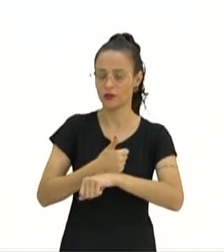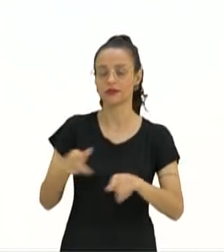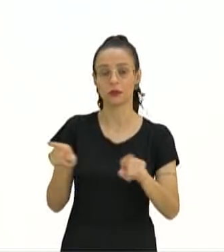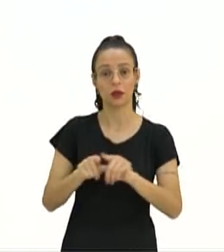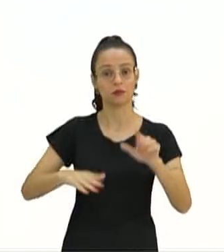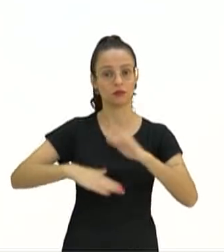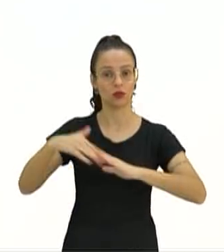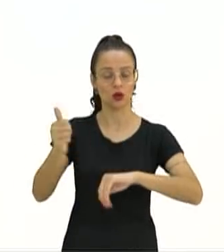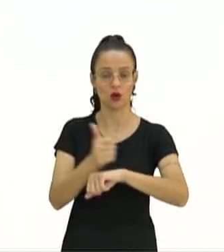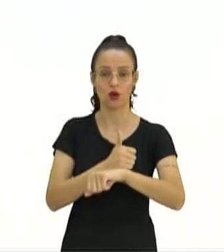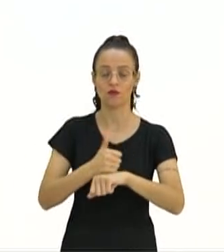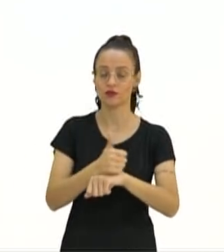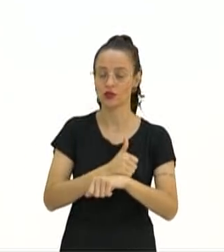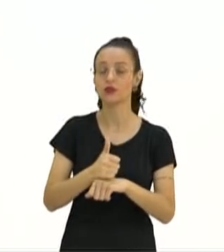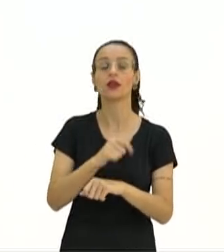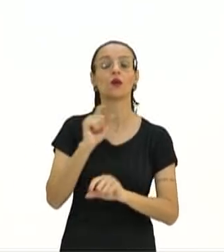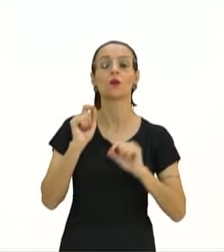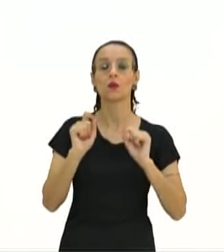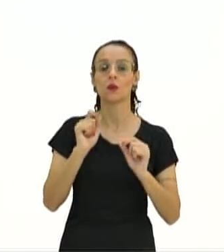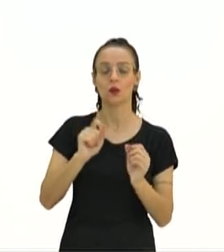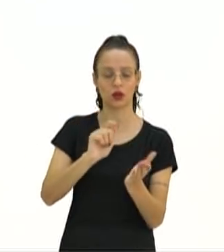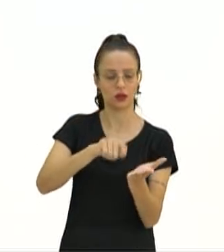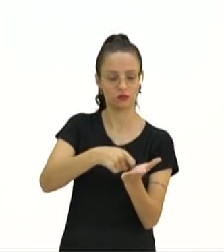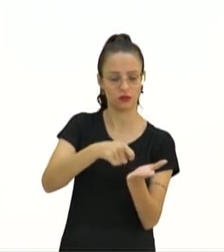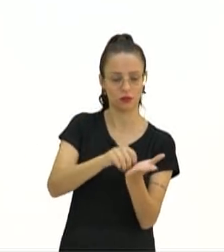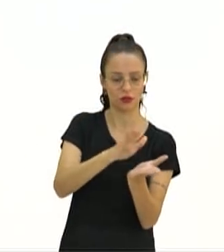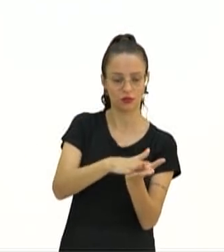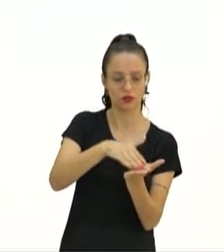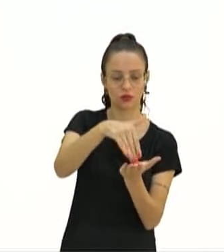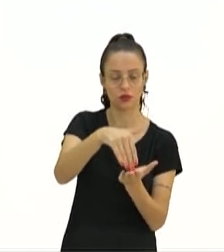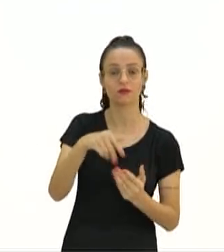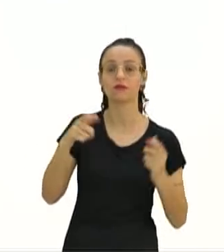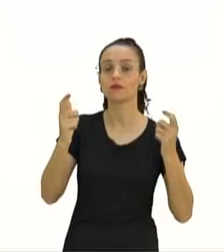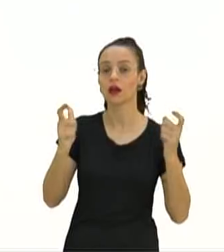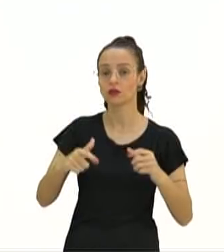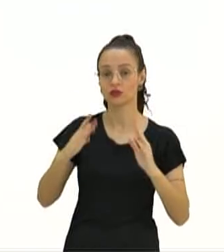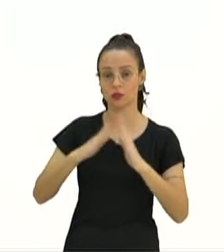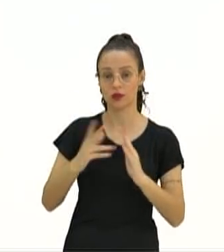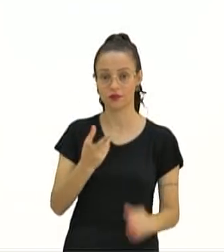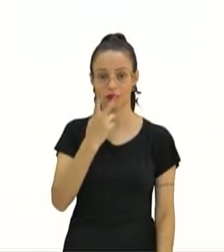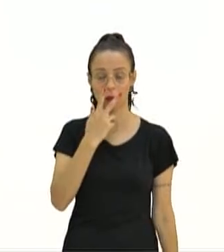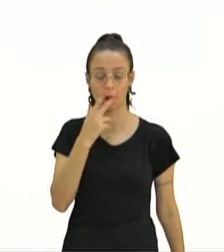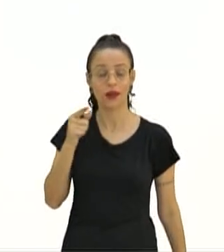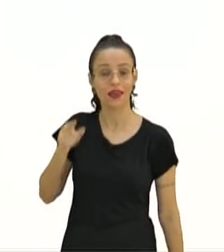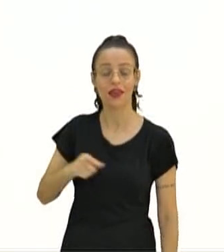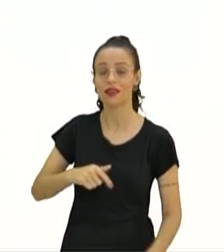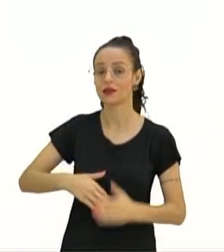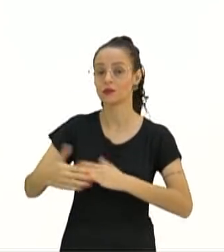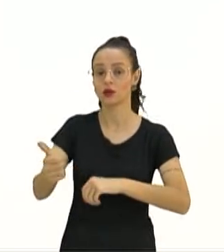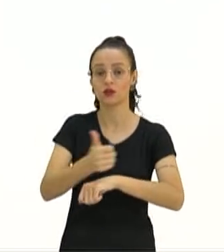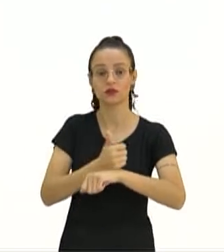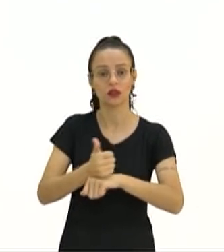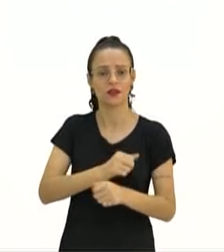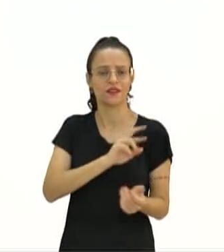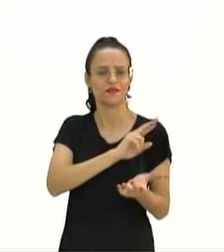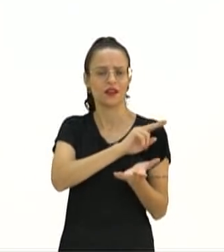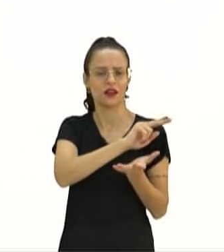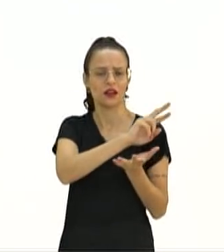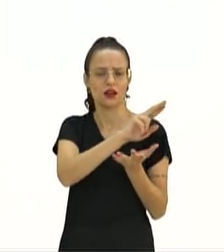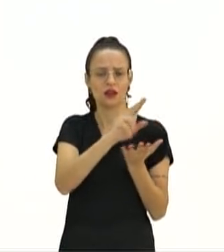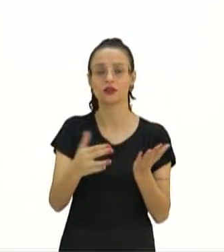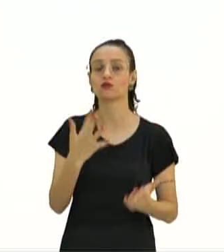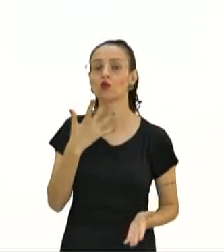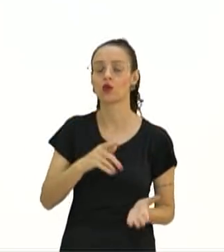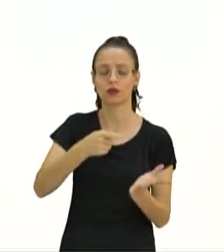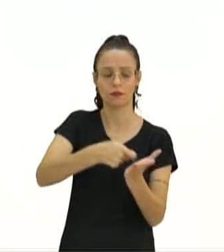xilogravurista vitoriense. Desenvolveu o processo próprio de xilogravura em policromia, ou seja, ele usa várias cores, porque às